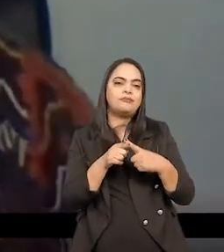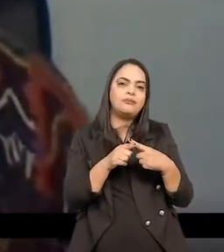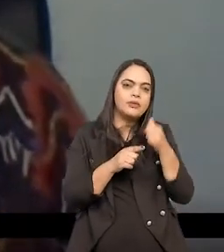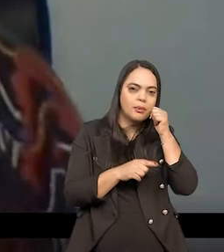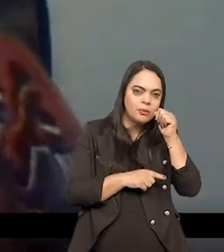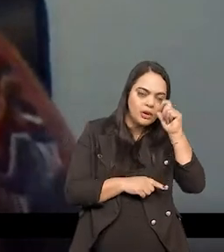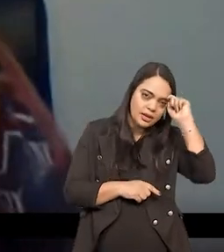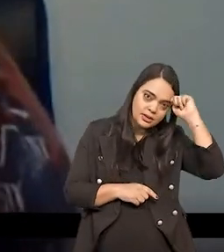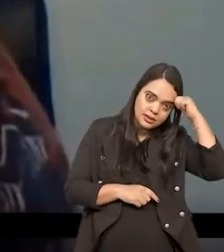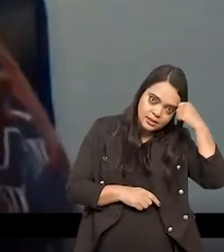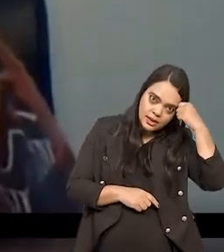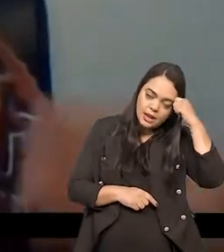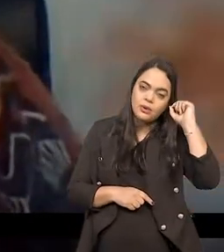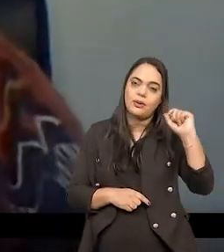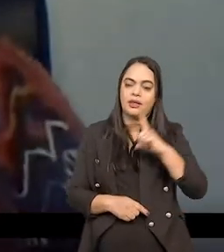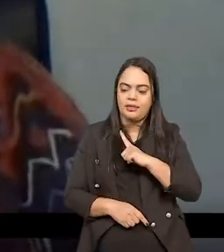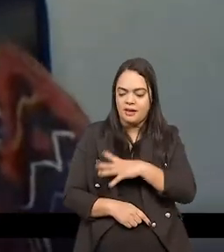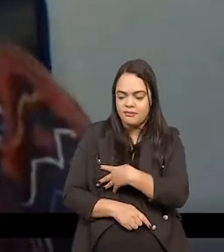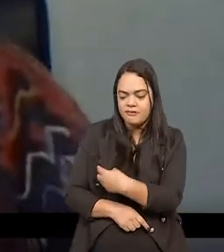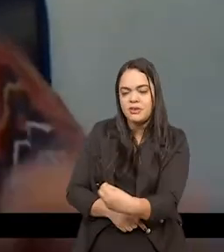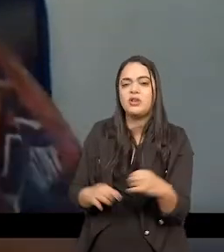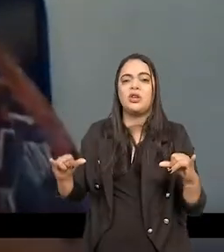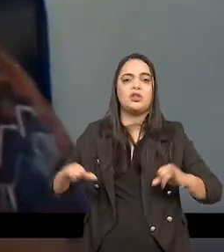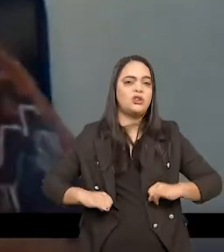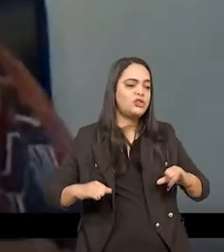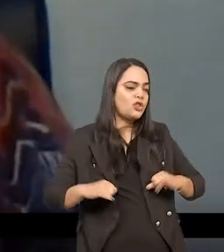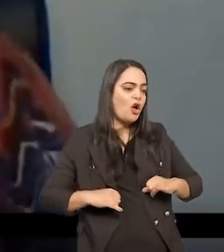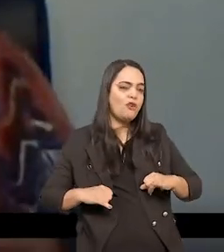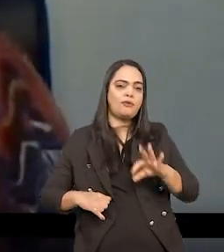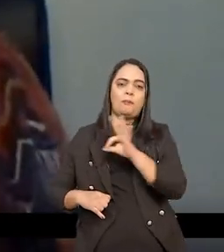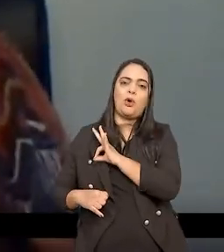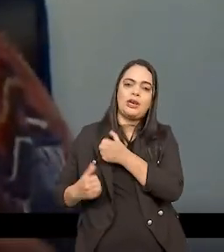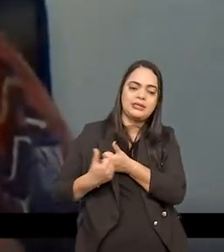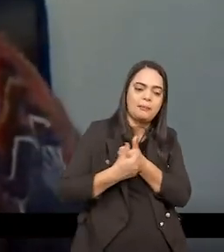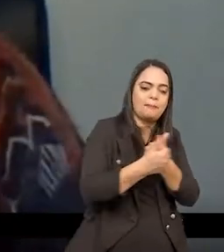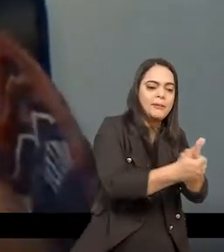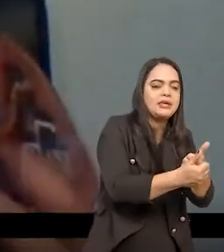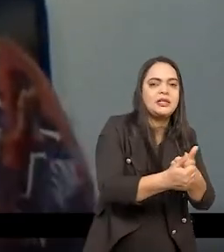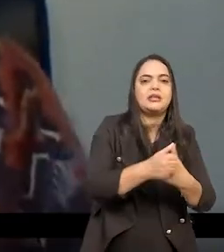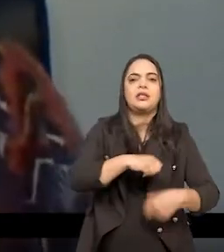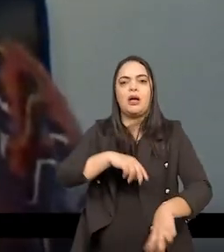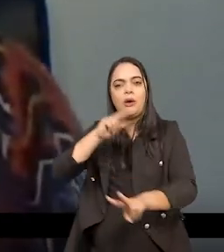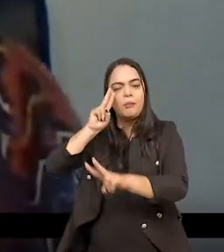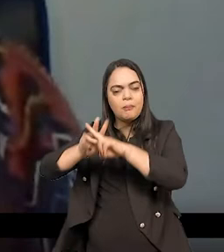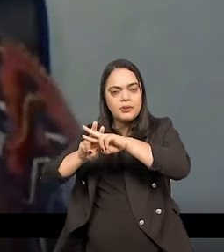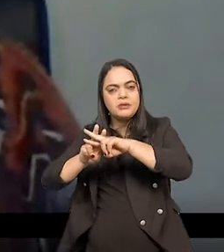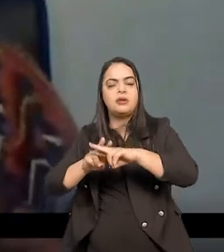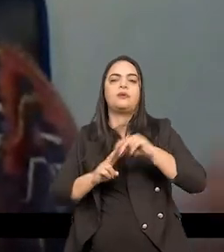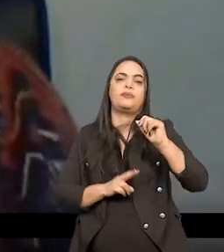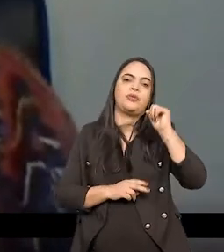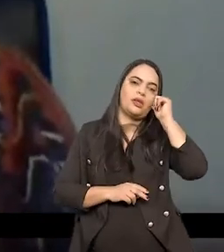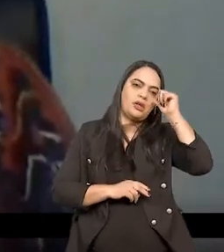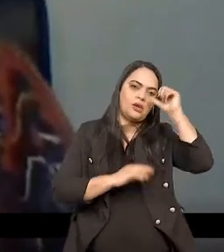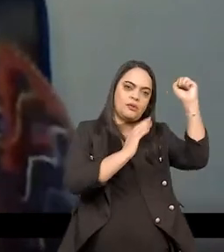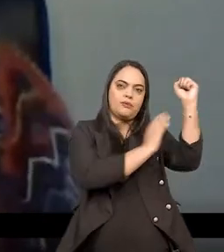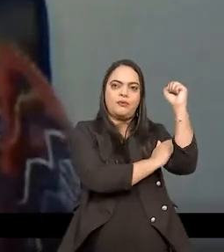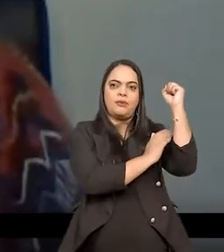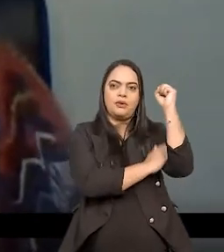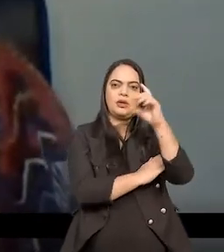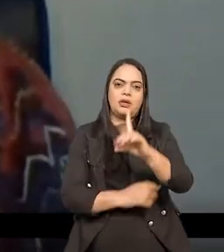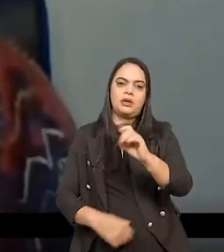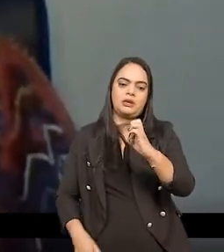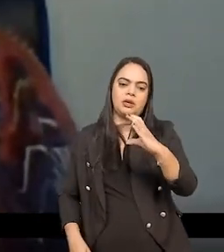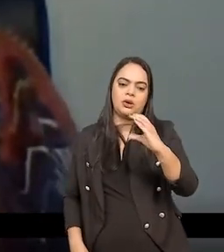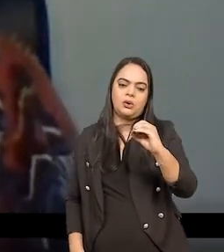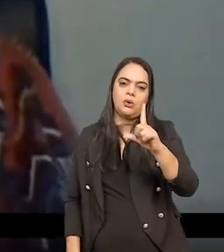que são alvos da perseguição policial, são vítimas do encarceramento. Então, e o próprio feminismo decolonial, que tem a ideia também do